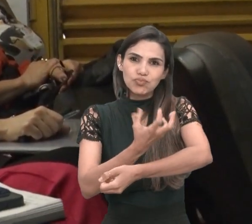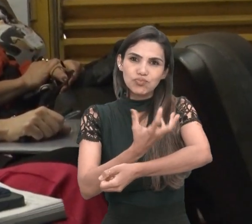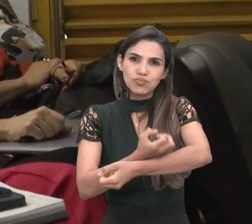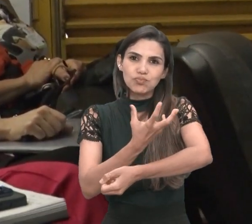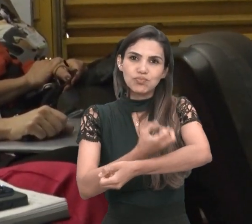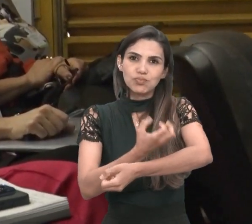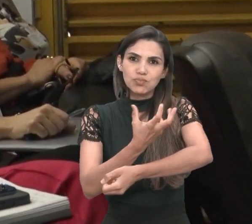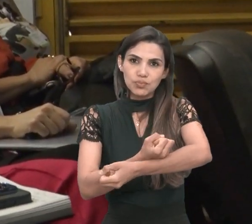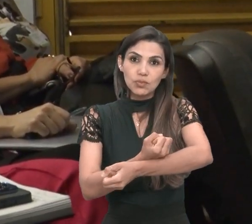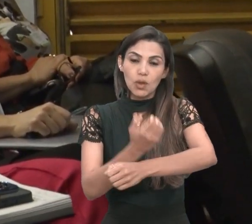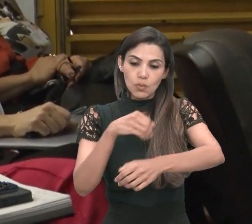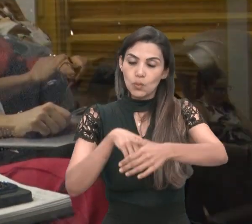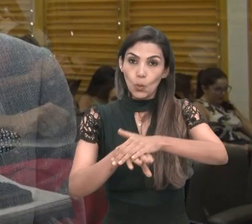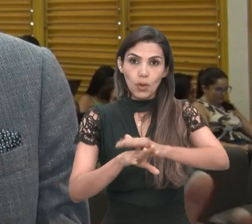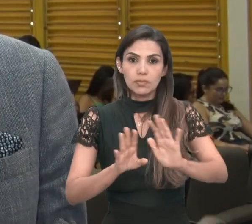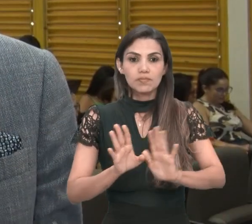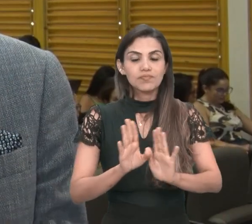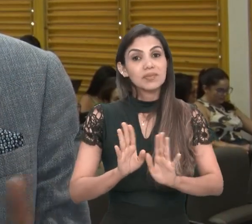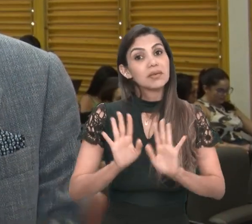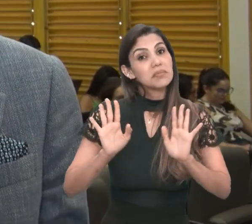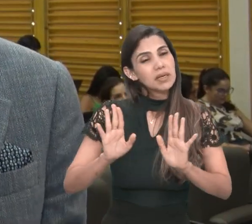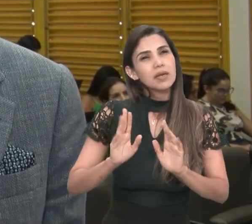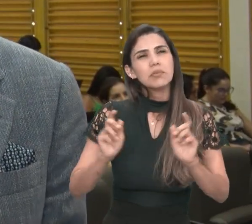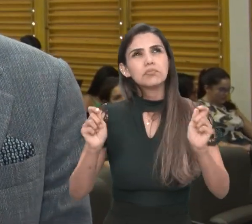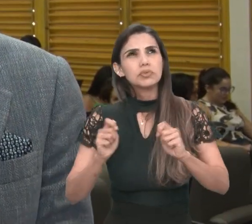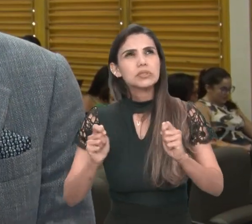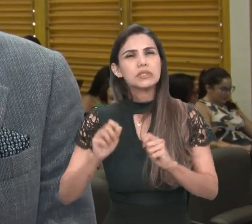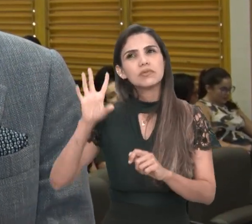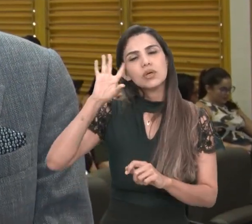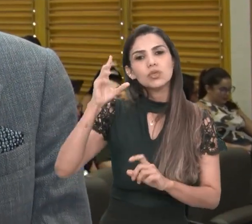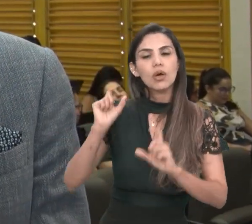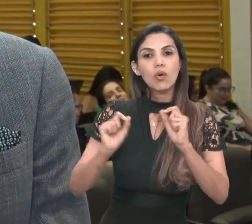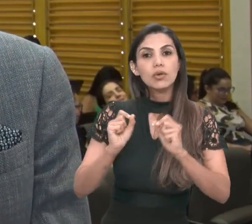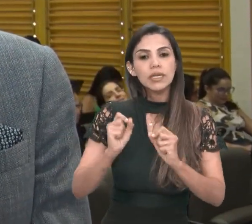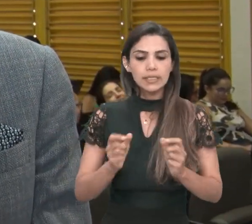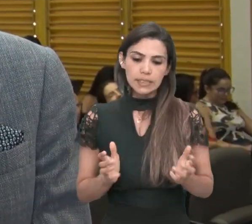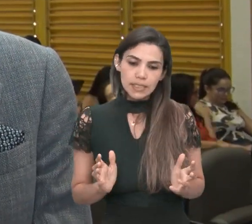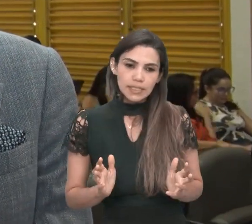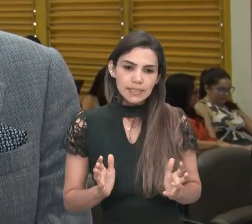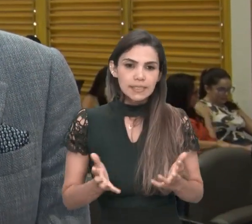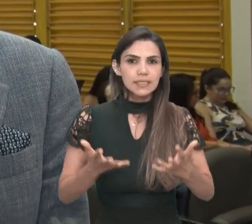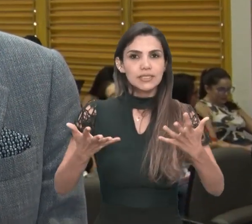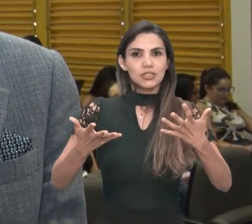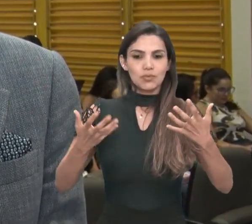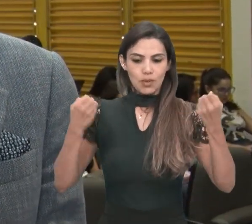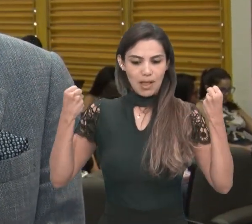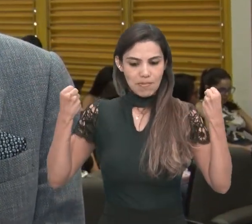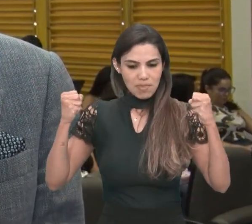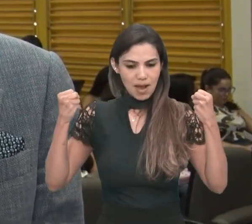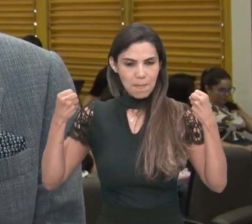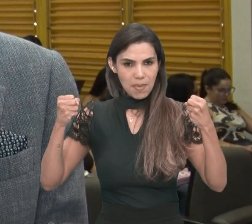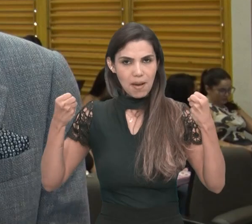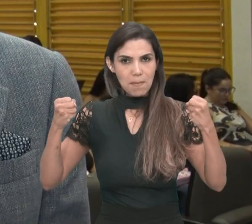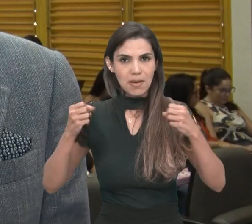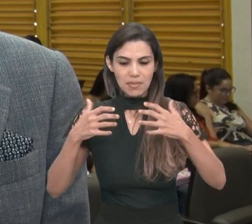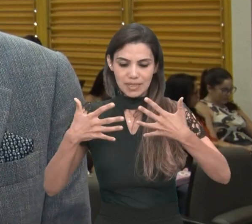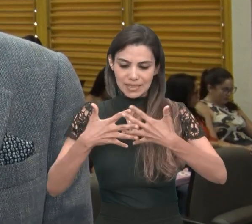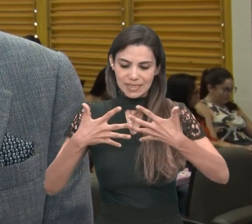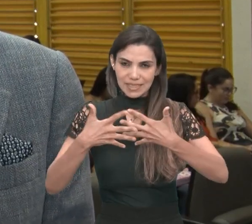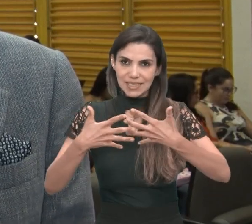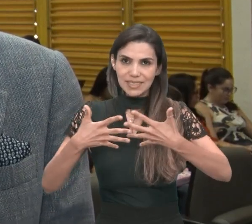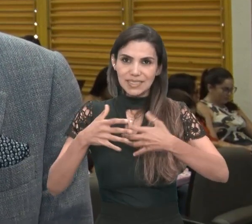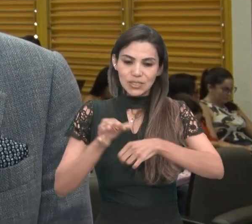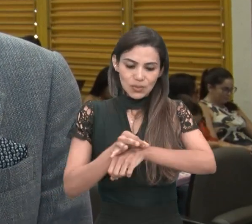a solução, ou uma das possíveis soluções, seria estimular a atividade desse tecido adiposo marrom.